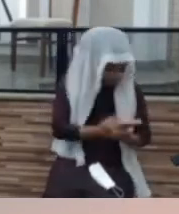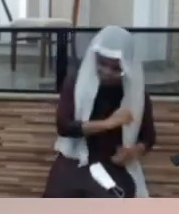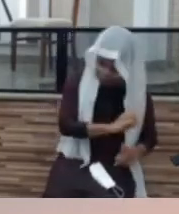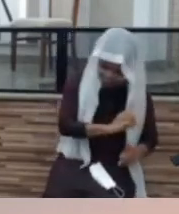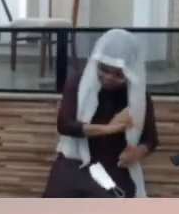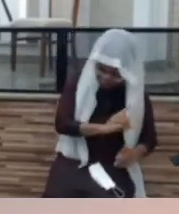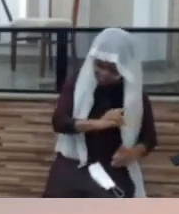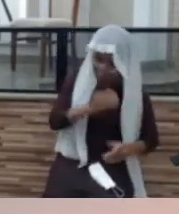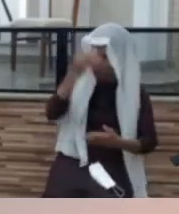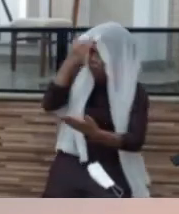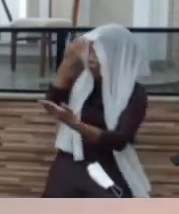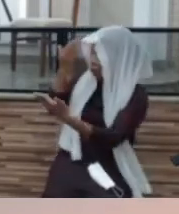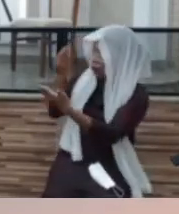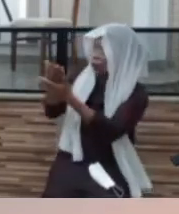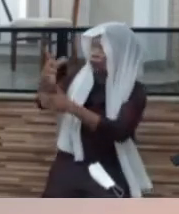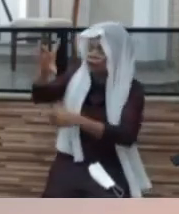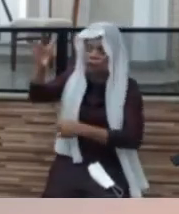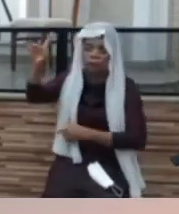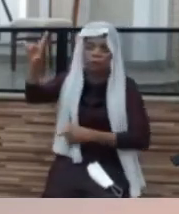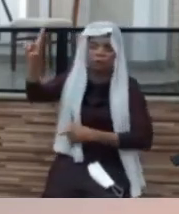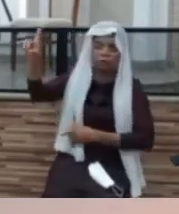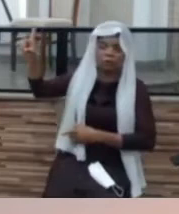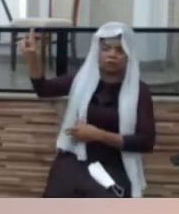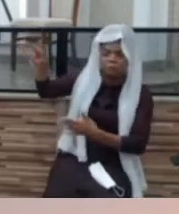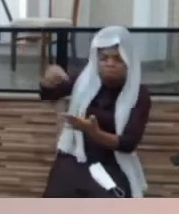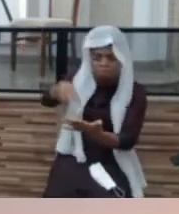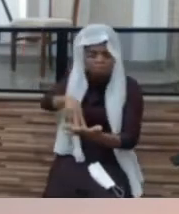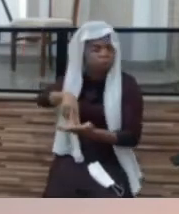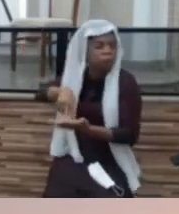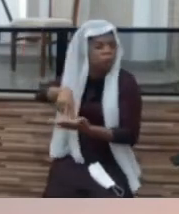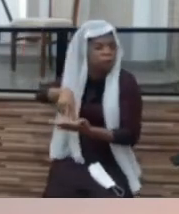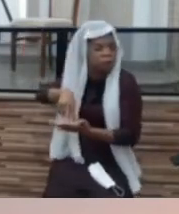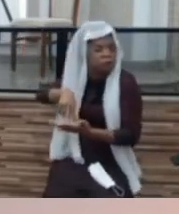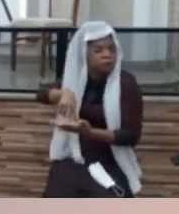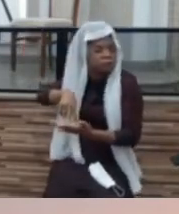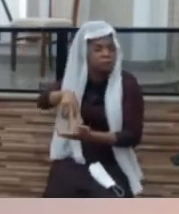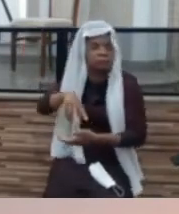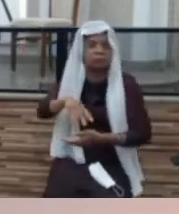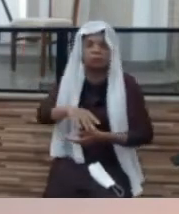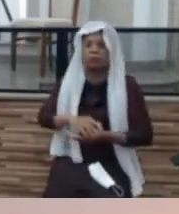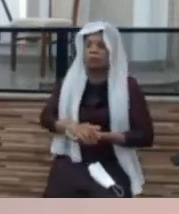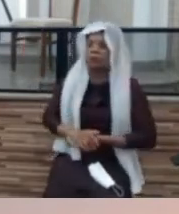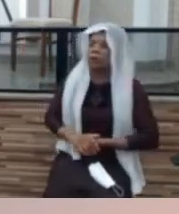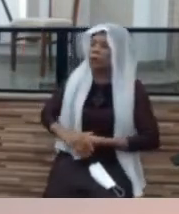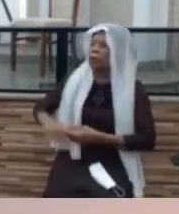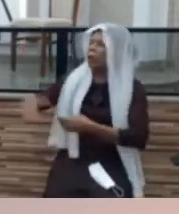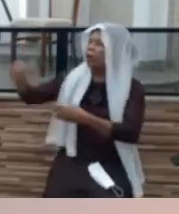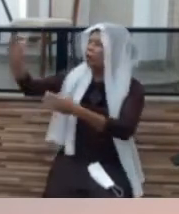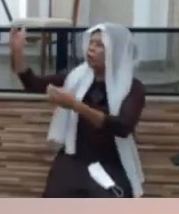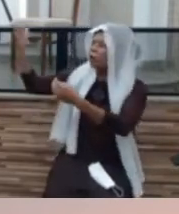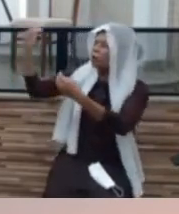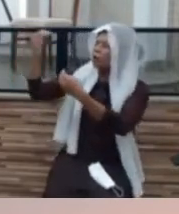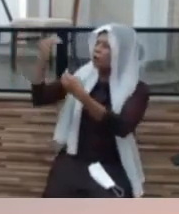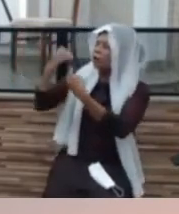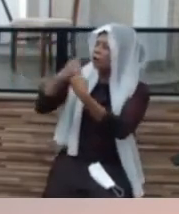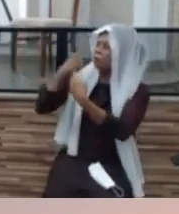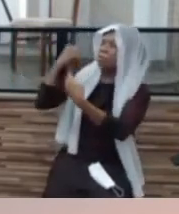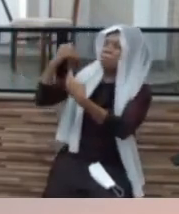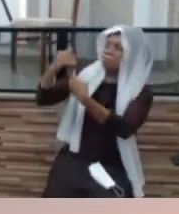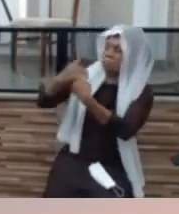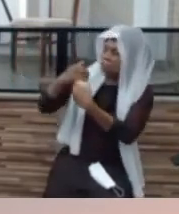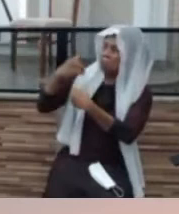irmão, diz assim, tenhamos a firme, capítulo 6 também, tenhamos a firme consolação, nós os que pomos o